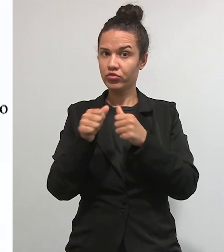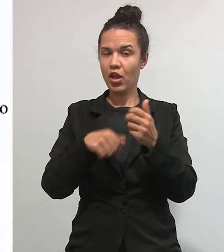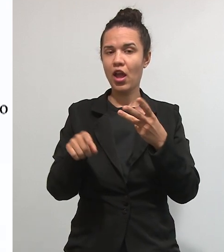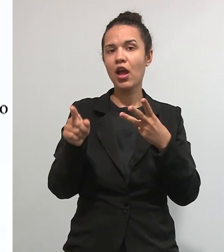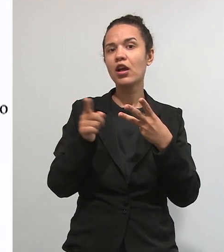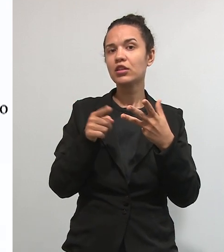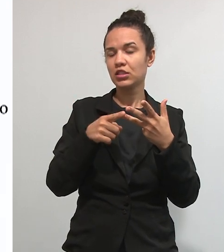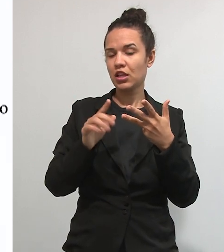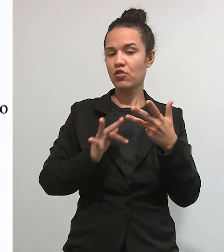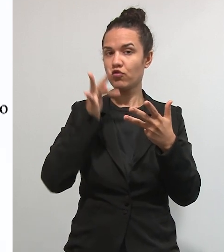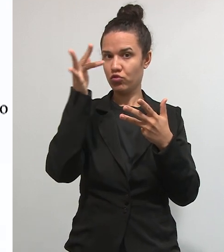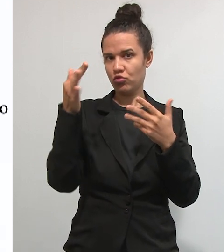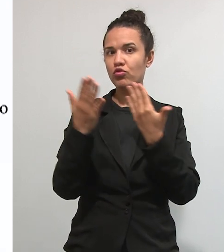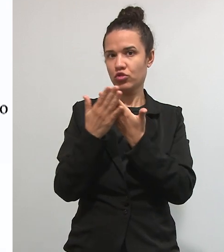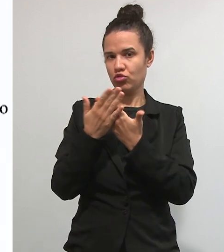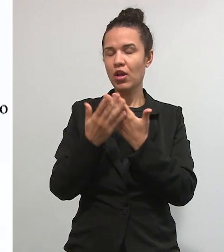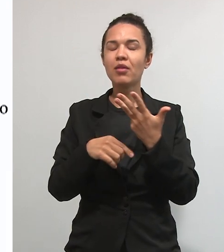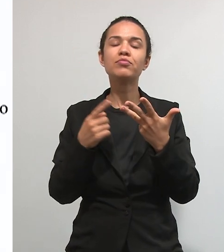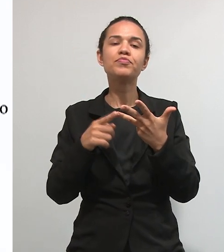unidade.